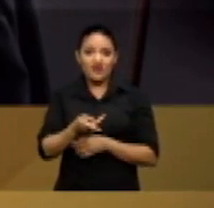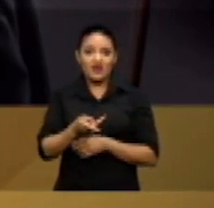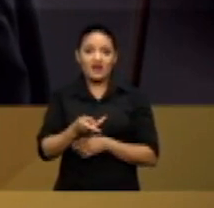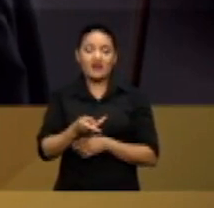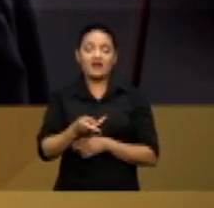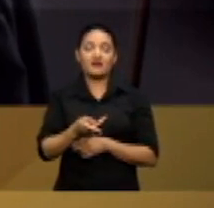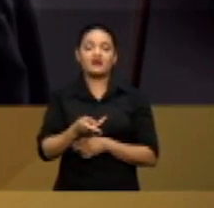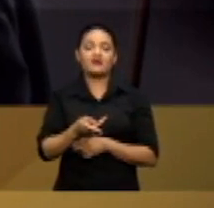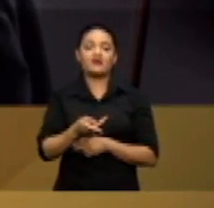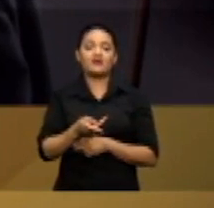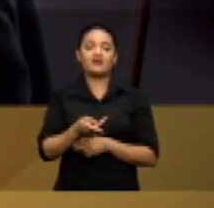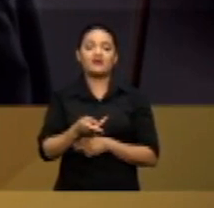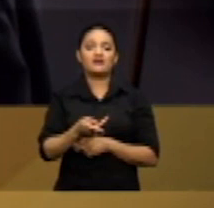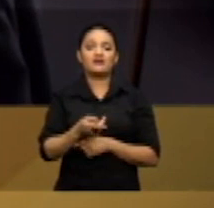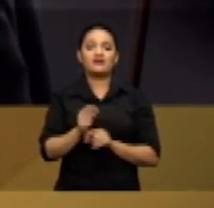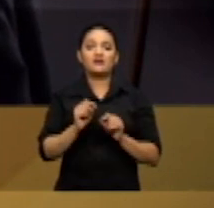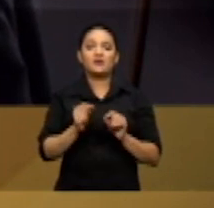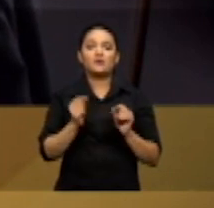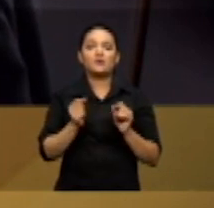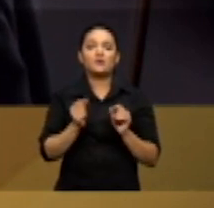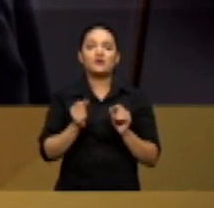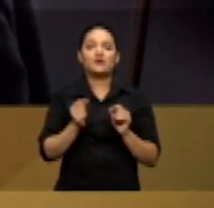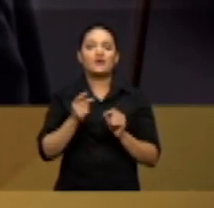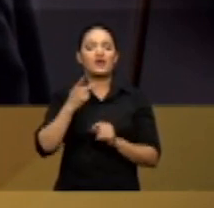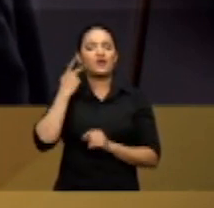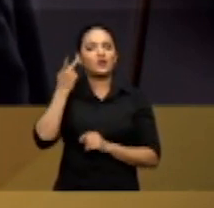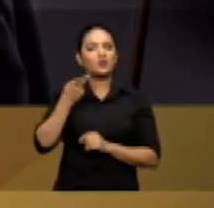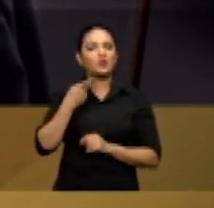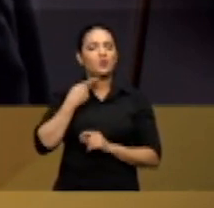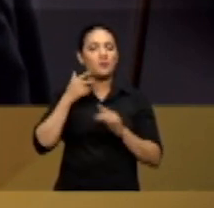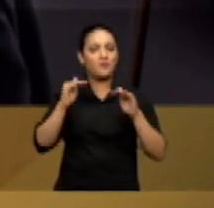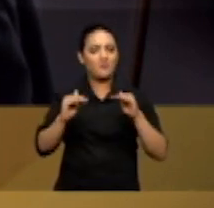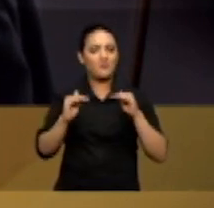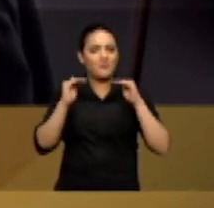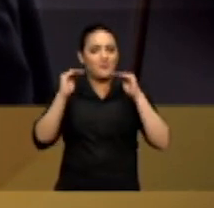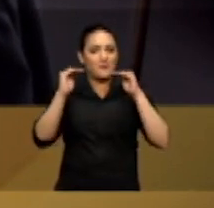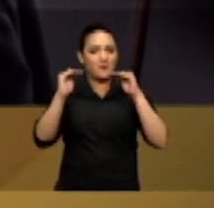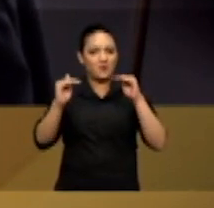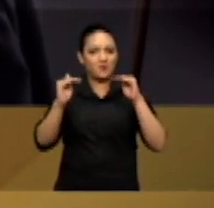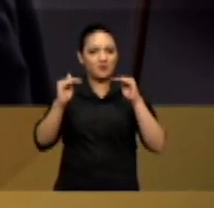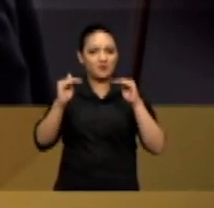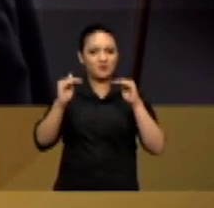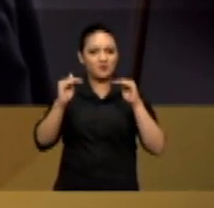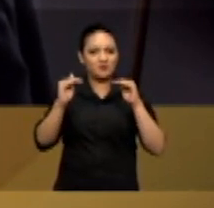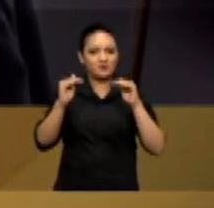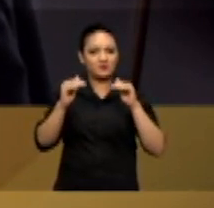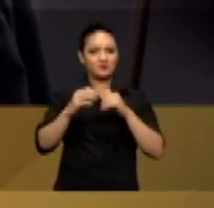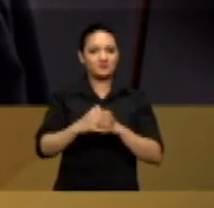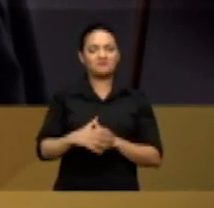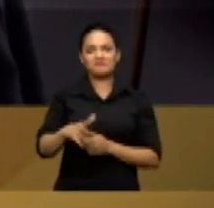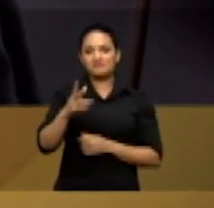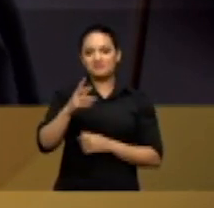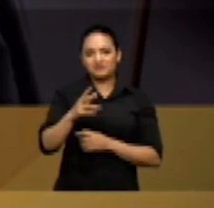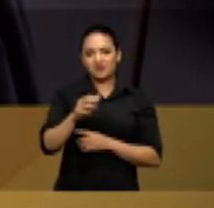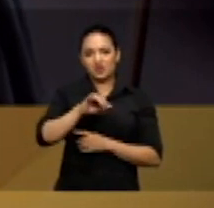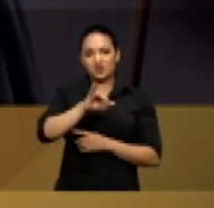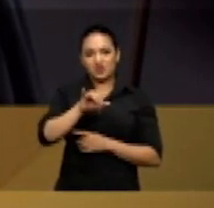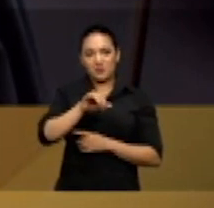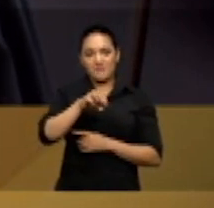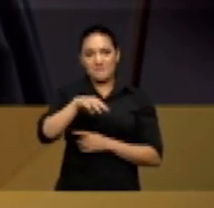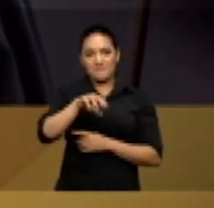quanto respeitosas que o então Procurador-Geral da República, professor José Carlos Moreira Alves,